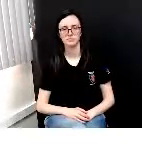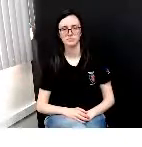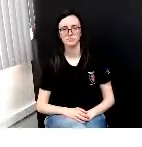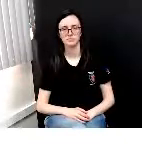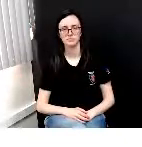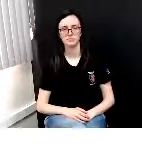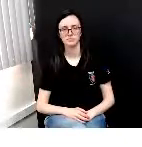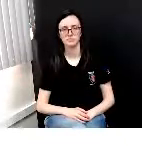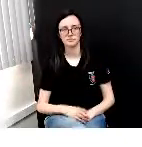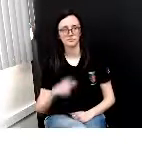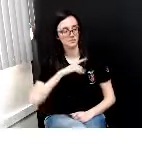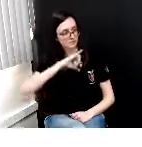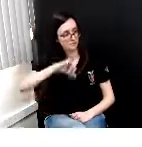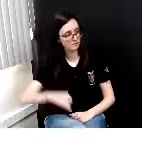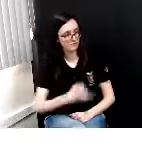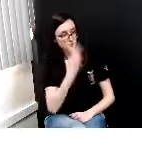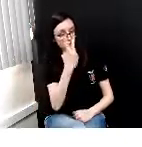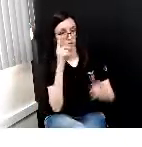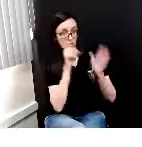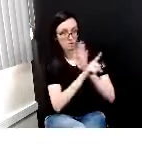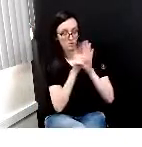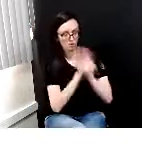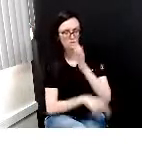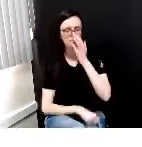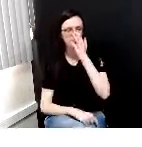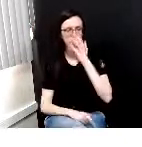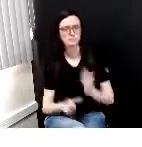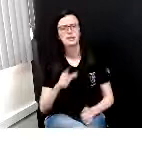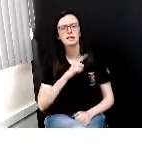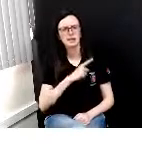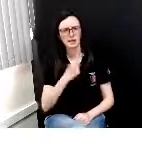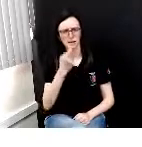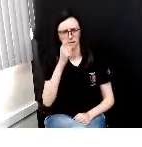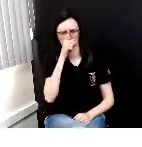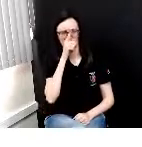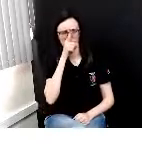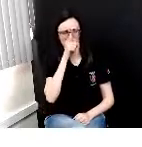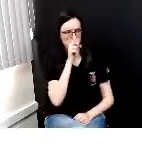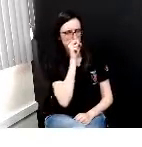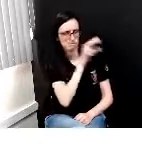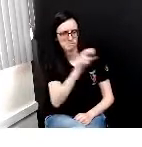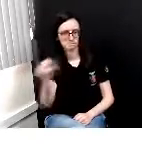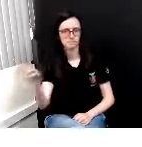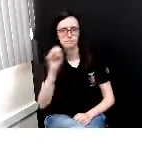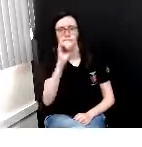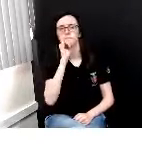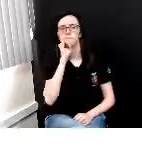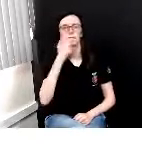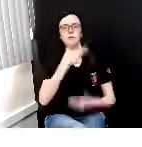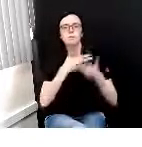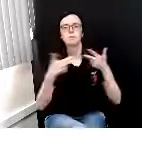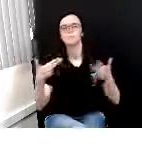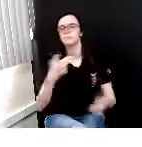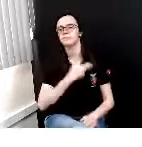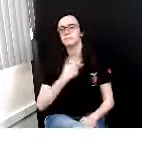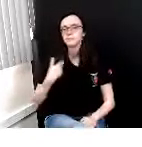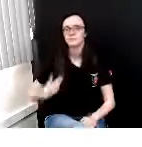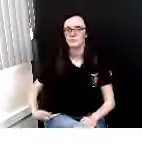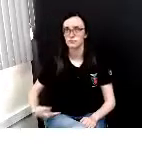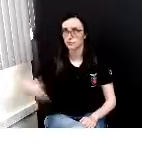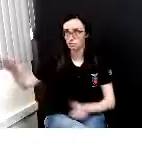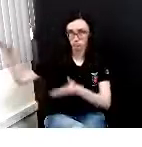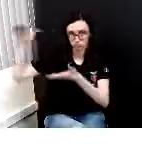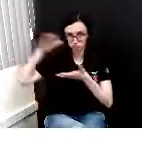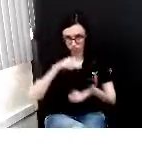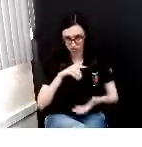Nós temos duas perguntas também. Existe algum perigo de contaminação ao receber encomendas da China? Não.